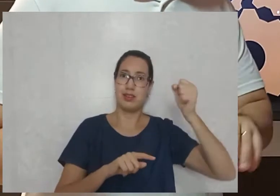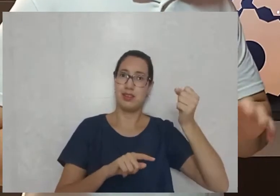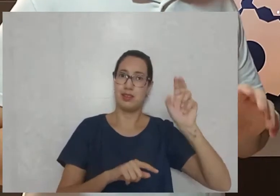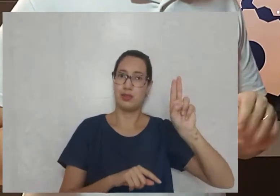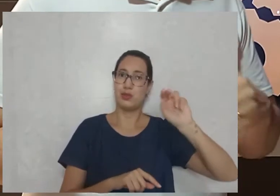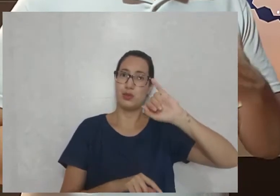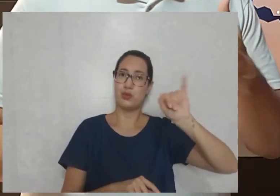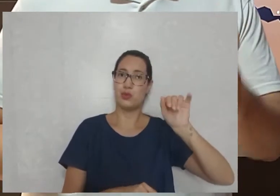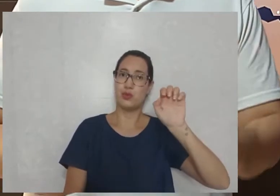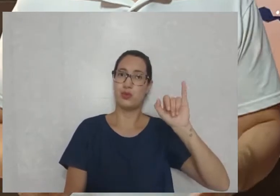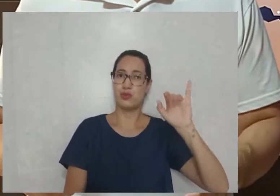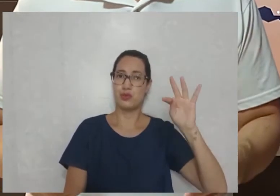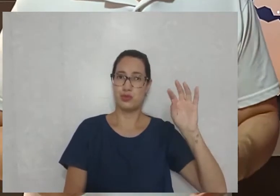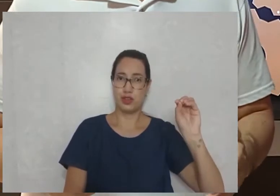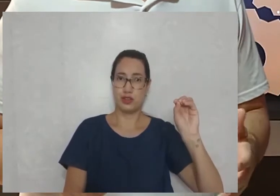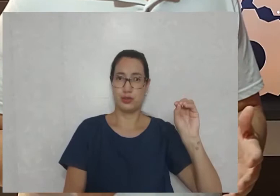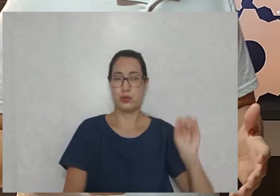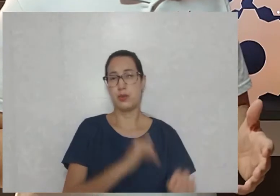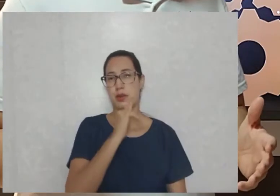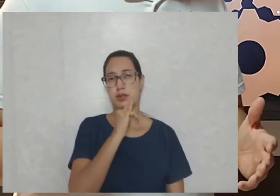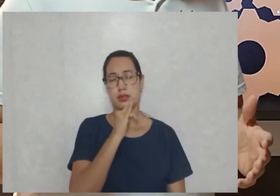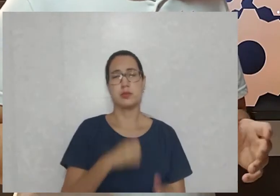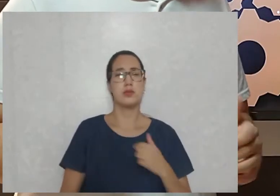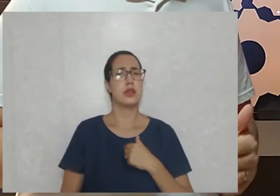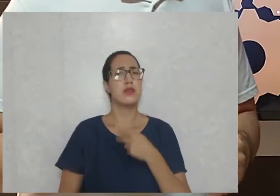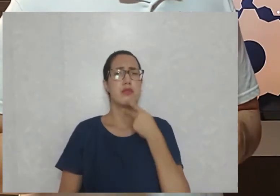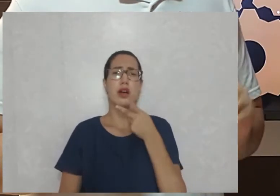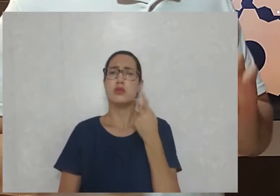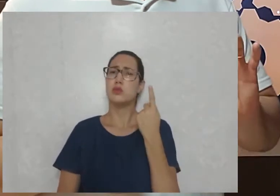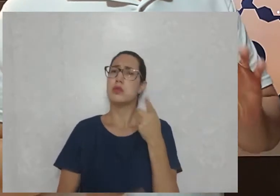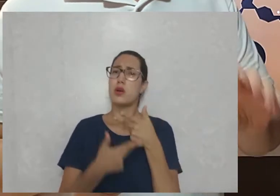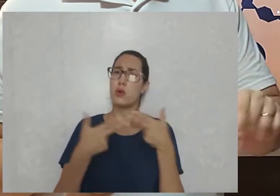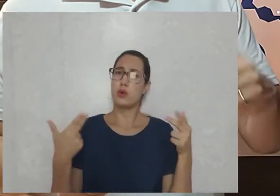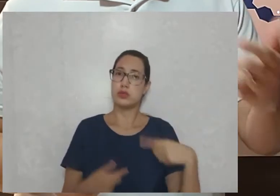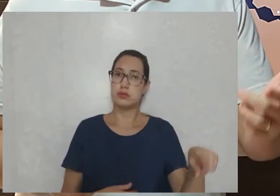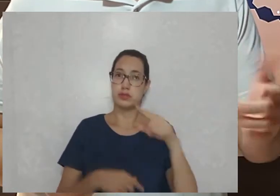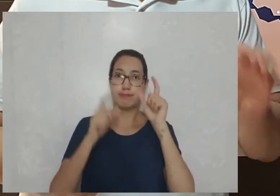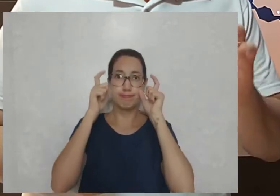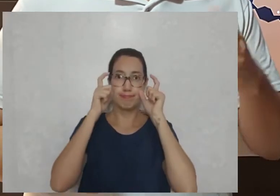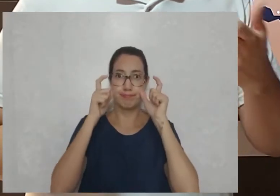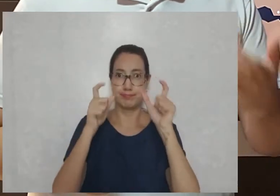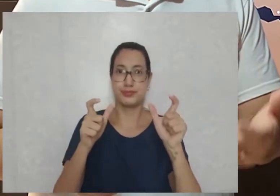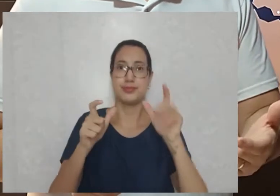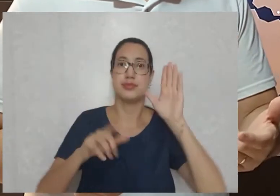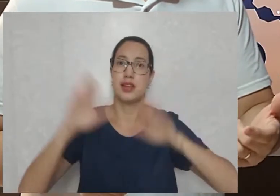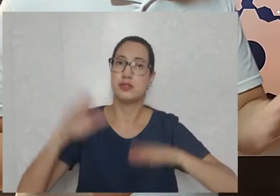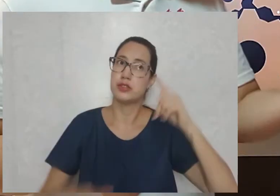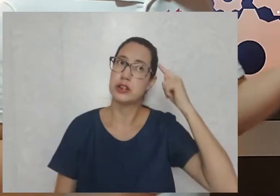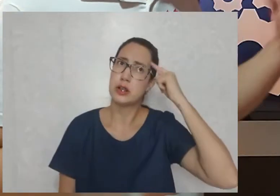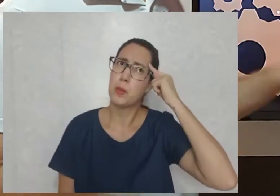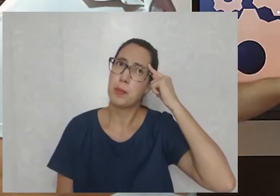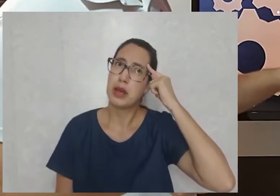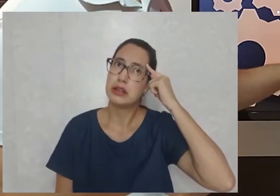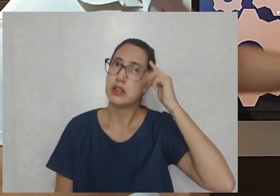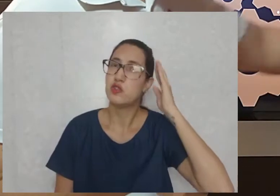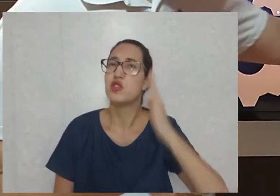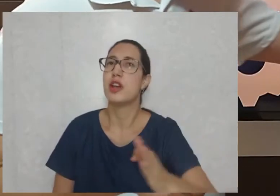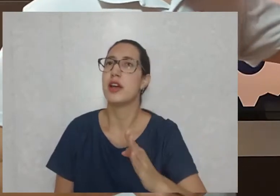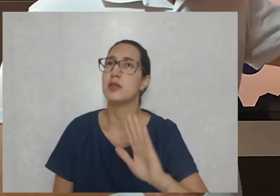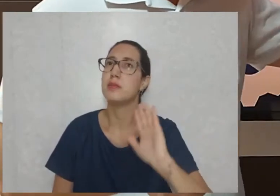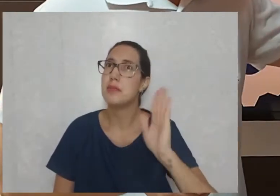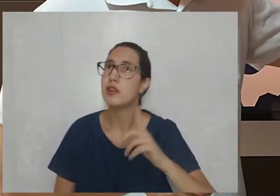assim, quando eu disse alguma coisa que te desperta interesse, né? Às vezes você não pensa no aspecto daquela coisa, mas você já pensa na coisa. Aqui o que é que